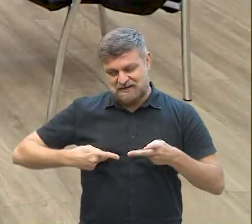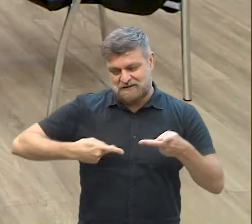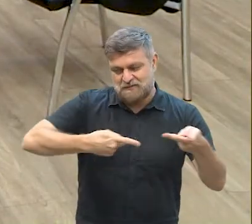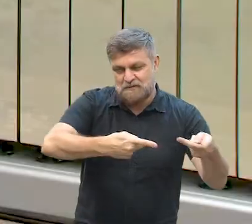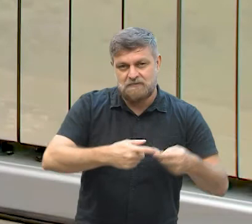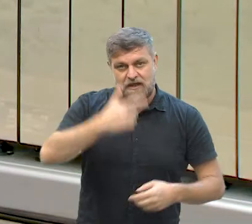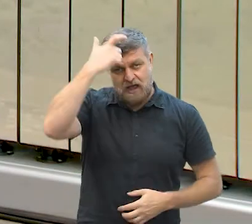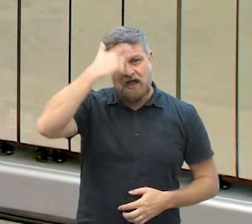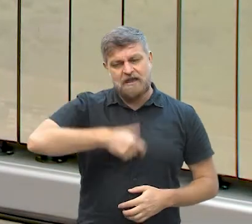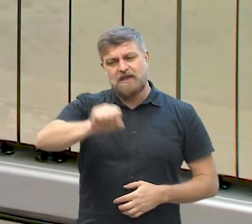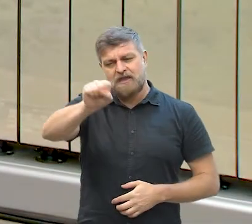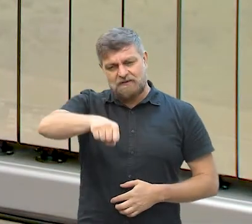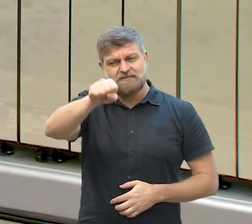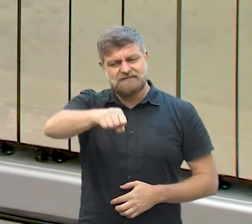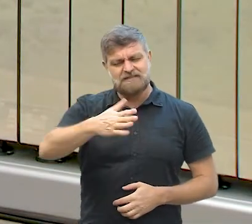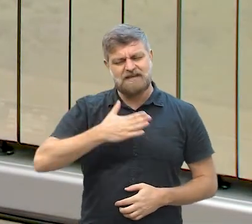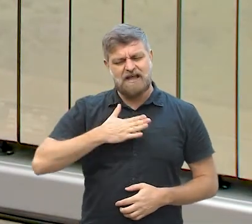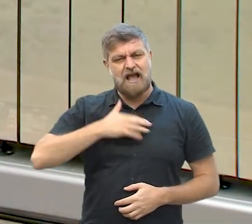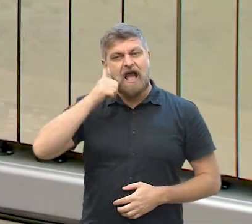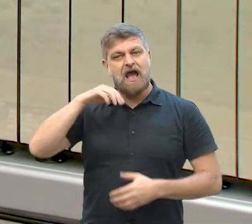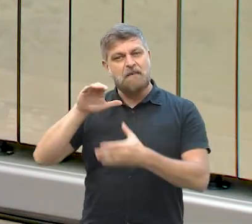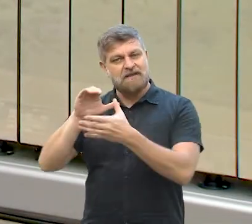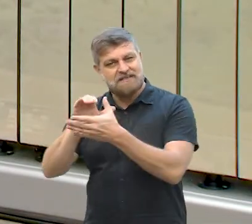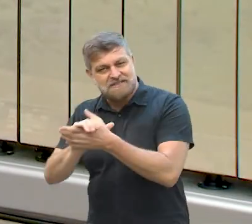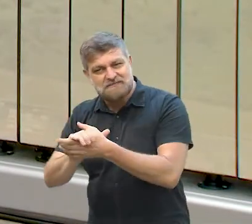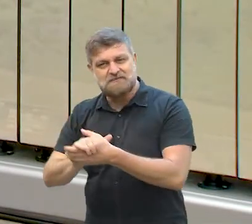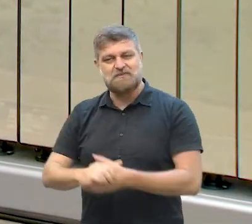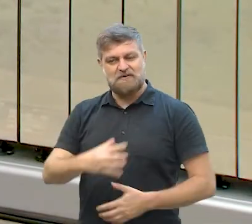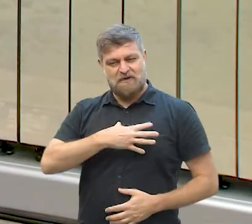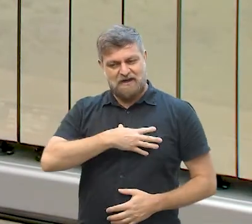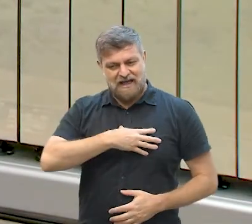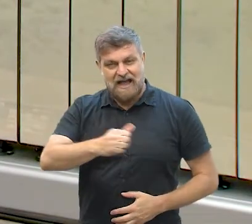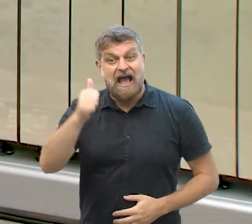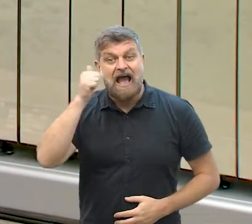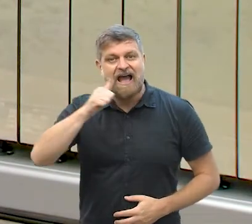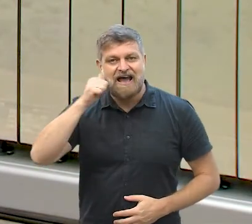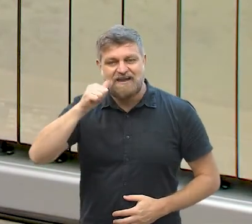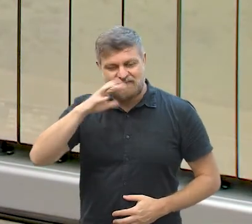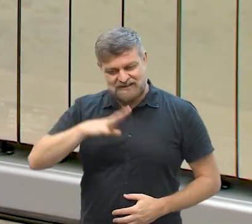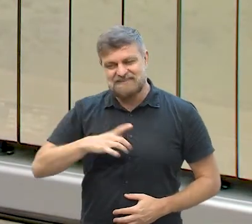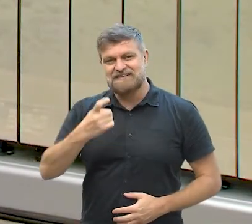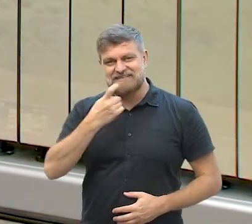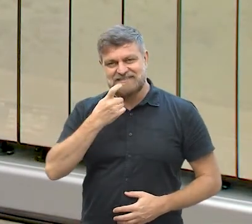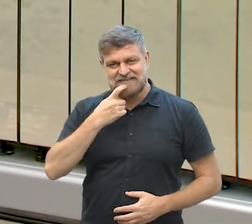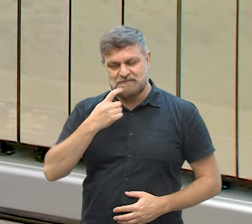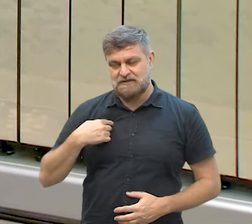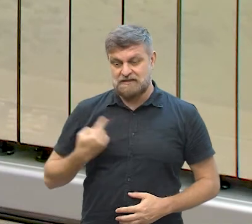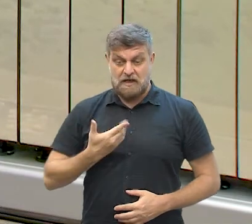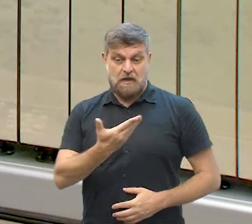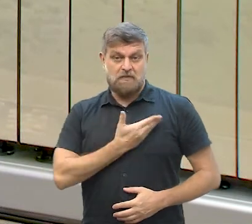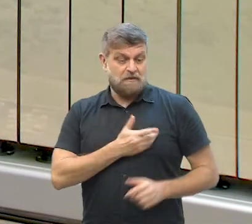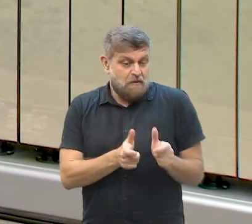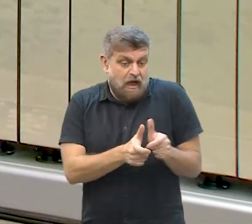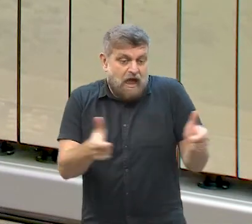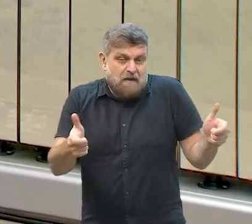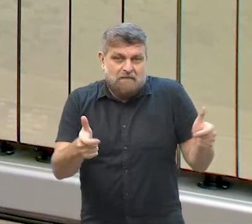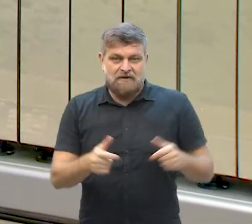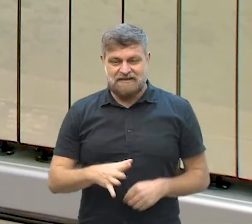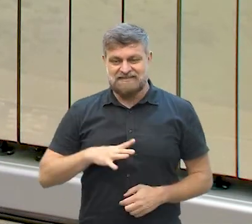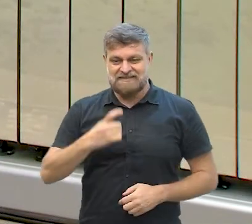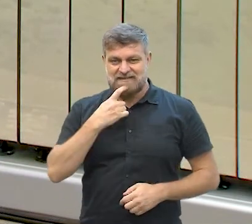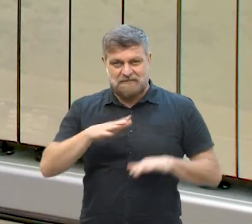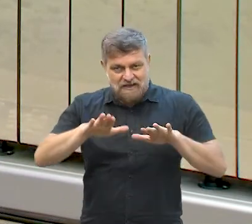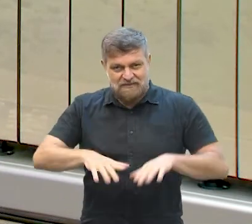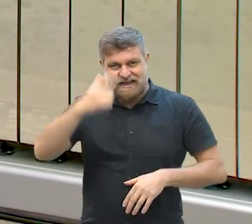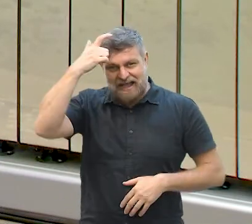digo que sim. Minha esposa é campineira, minhas filhas são campineiras, né? A maioria dos meus amigos estão aqui, né? Eu já sou